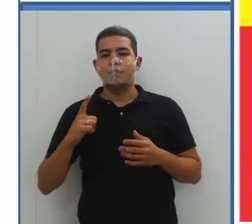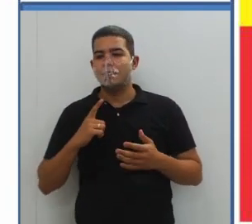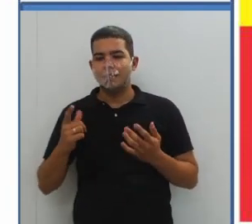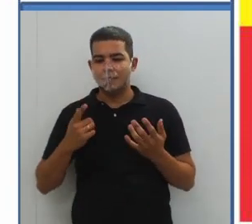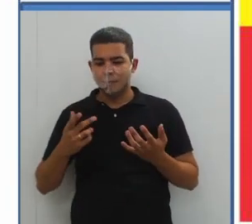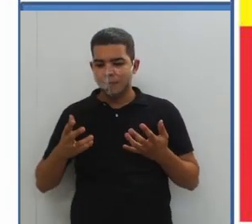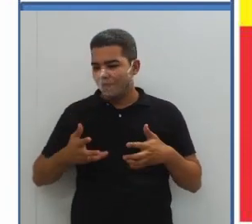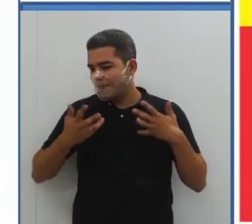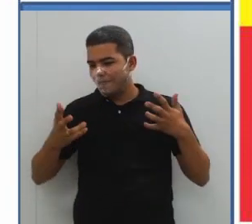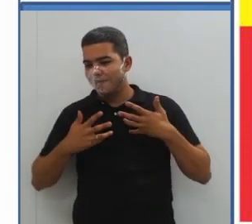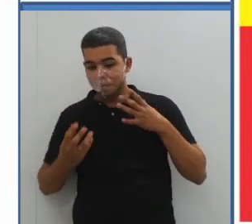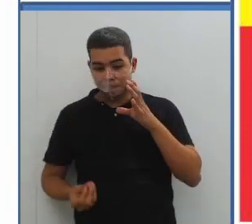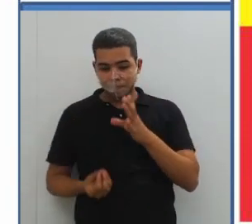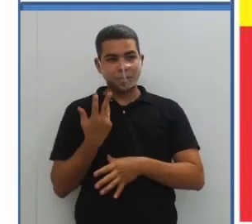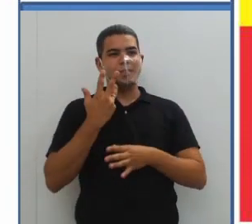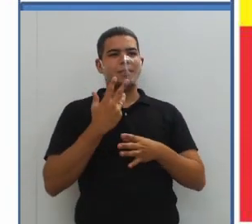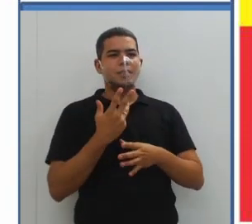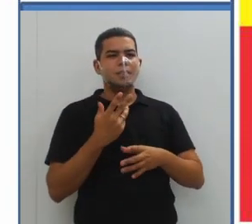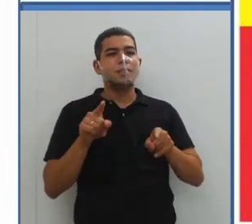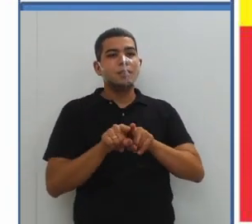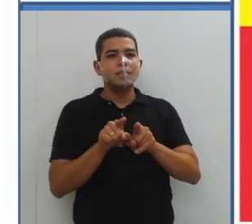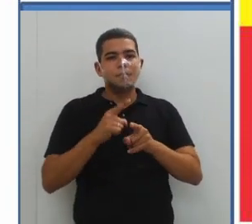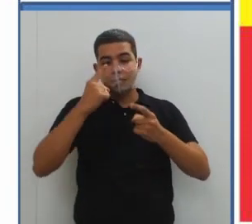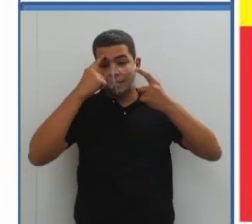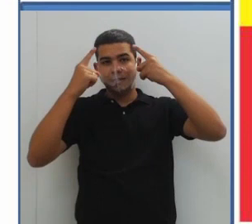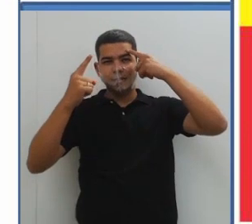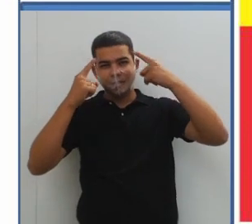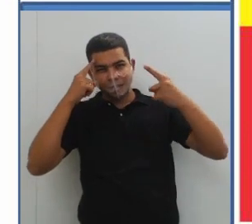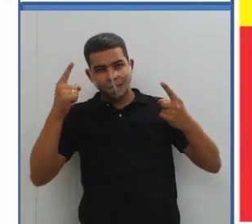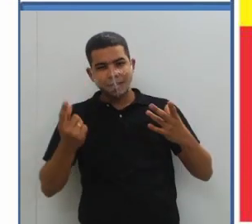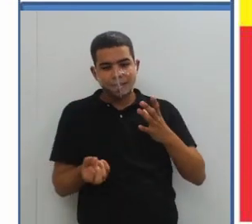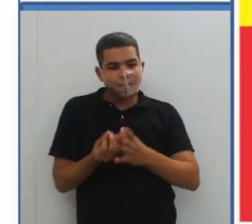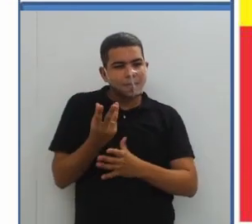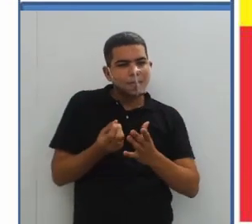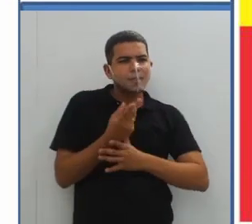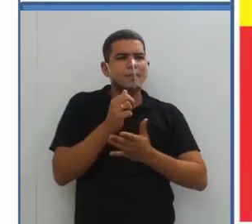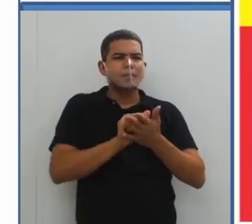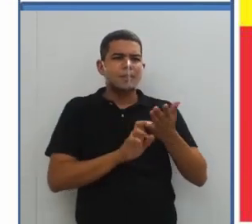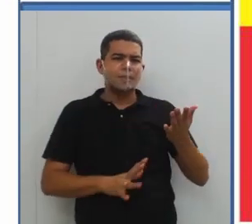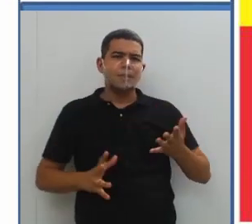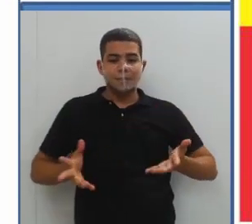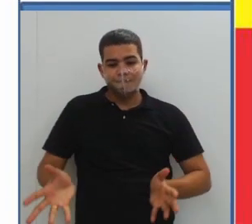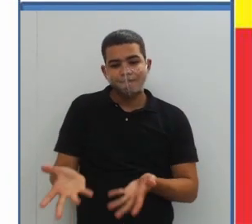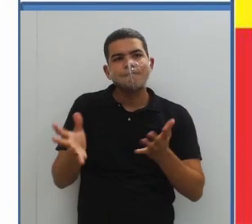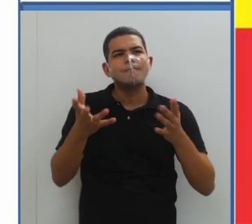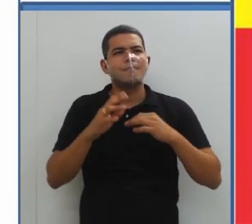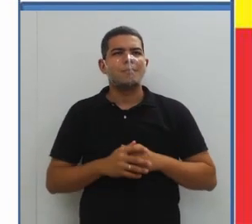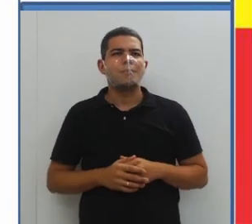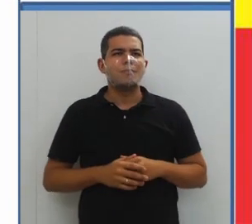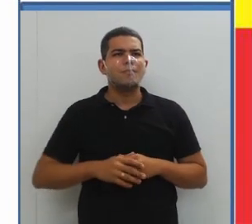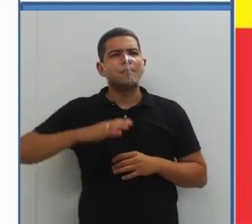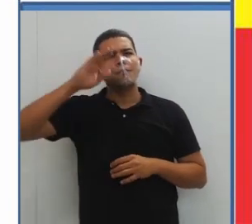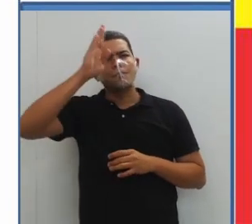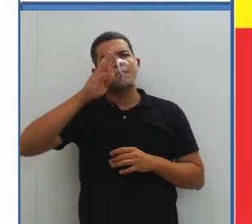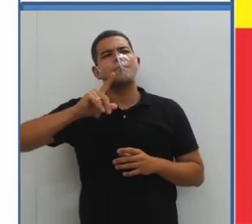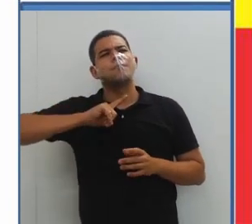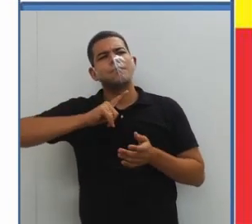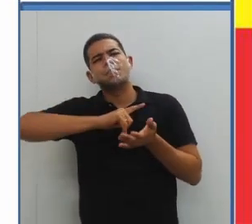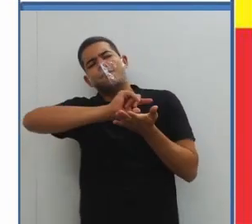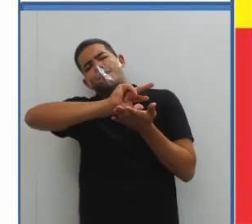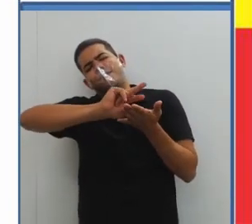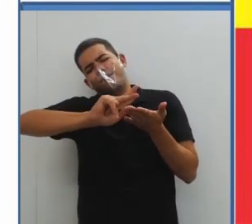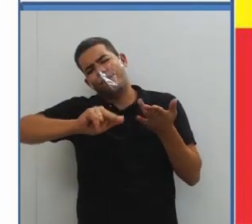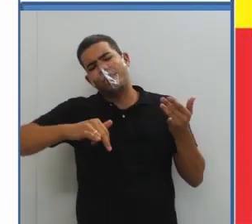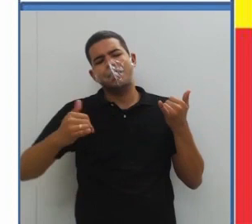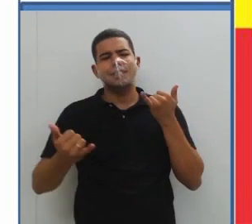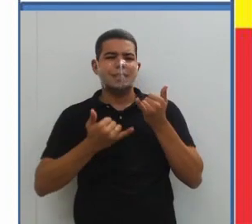espontâneo, criativo e atividades muito motivadoras, tá? O Brasil é cenário de uma série